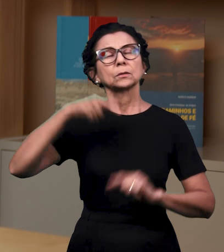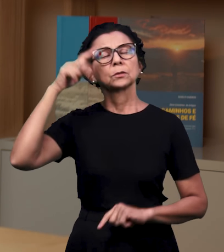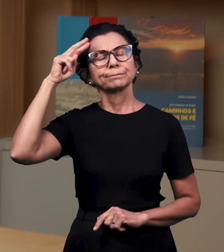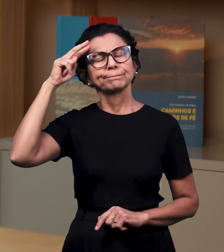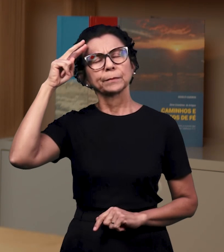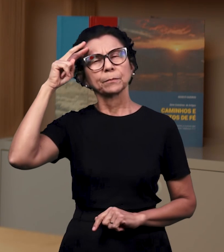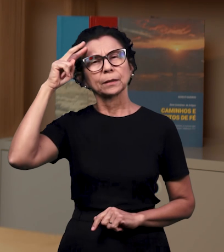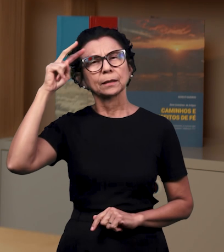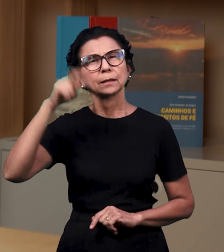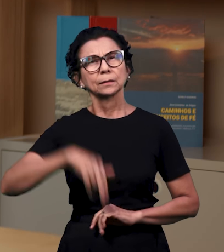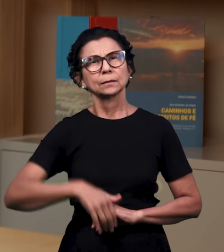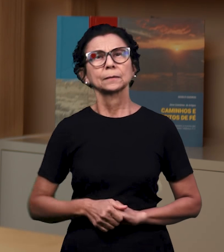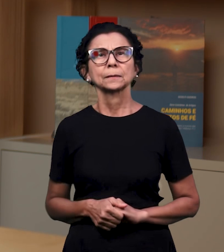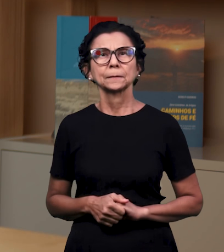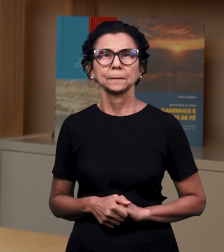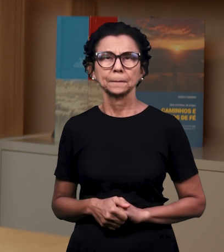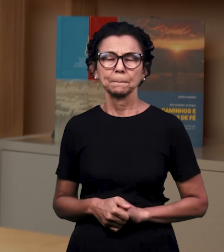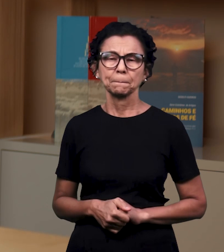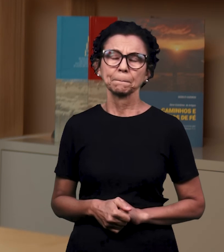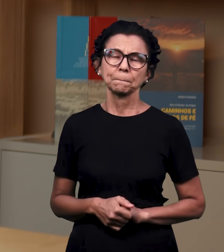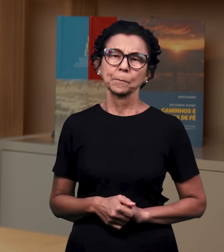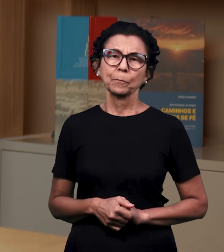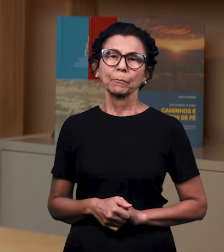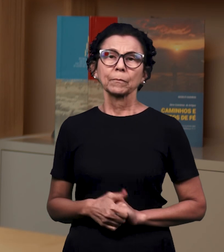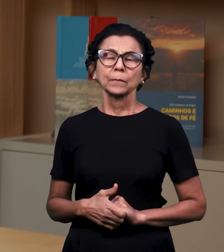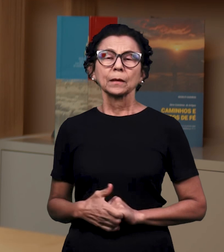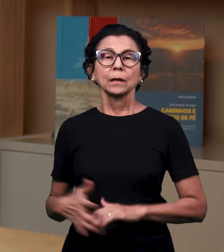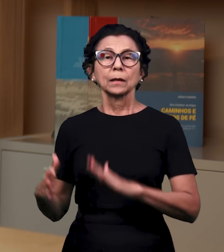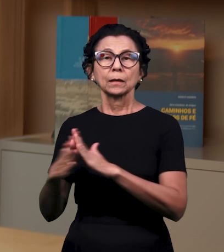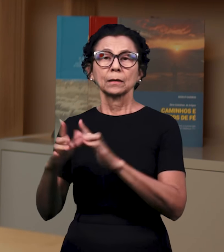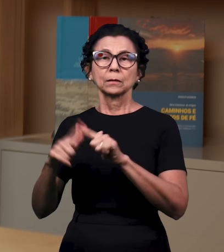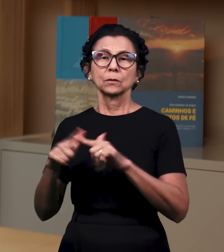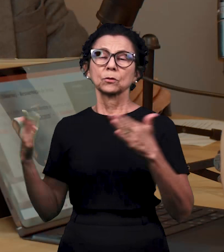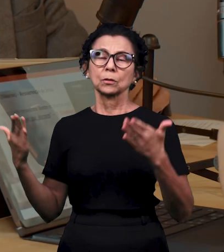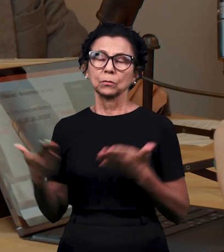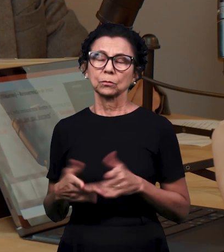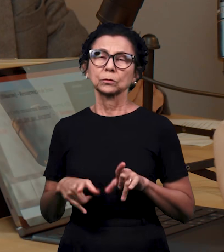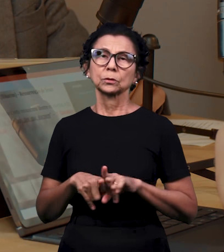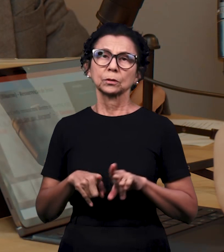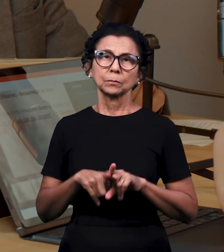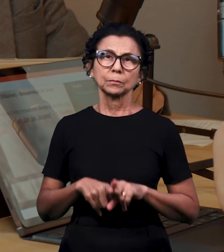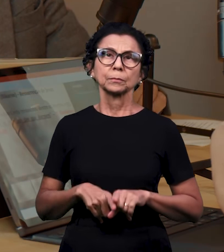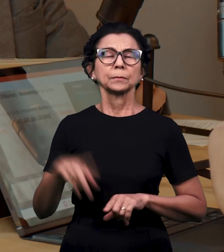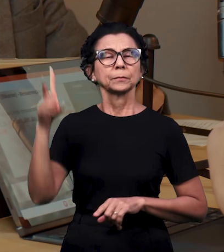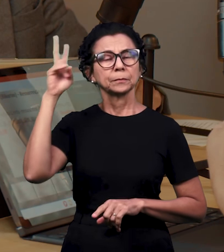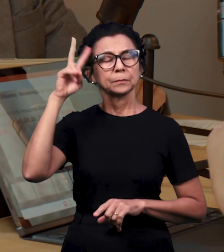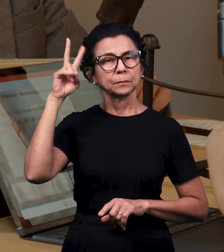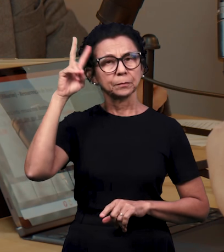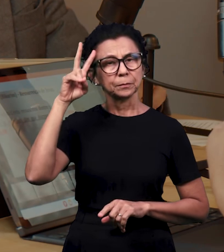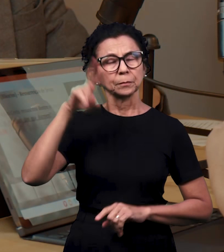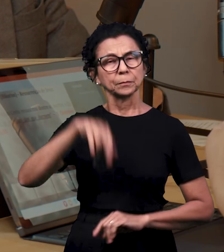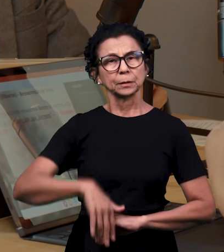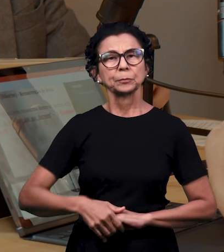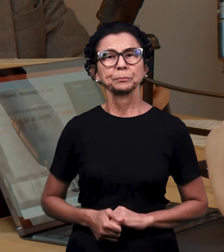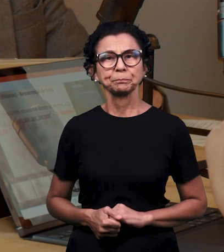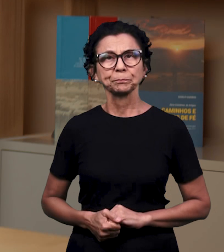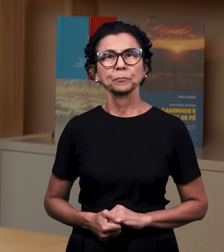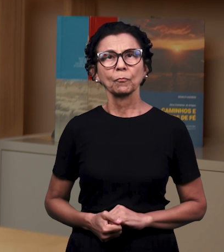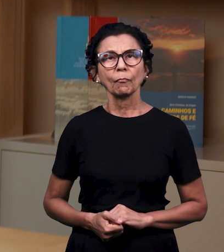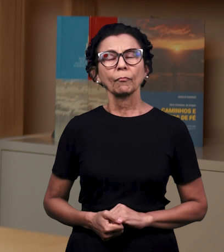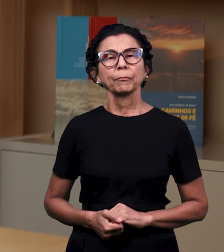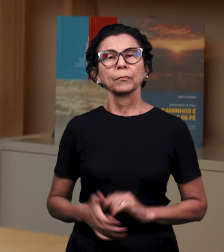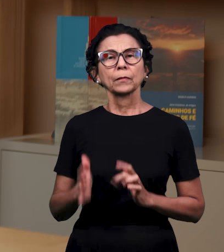eles. Então nós como igreja também, né? A grande memória que o Senhor quer trazer a nós a cada dia é que existe um Jesus, um cordeiro